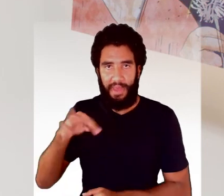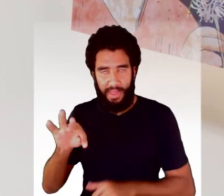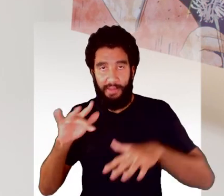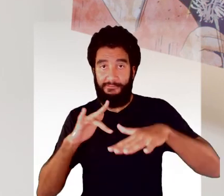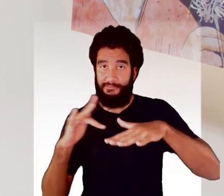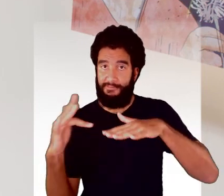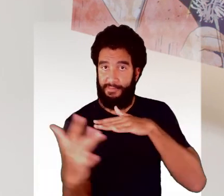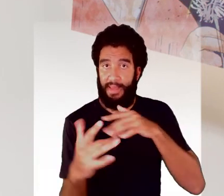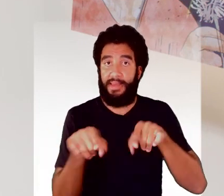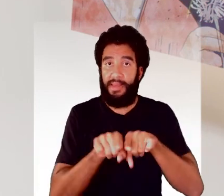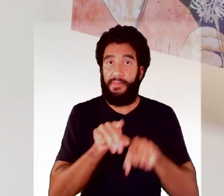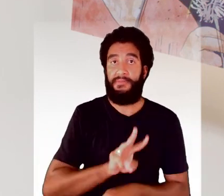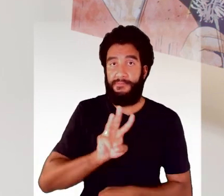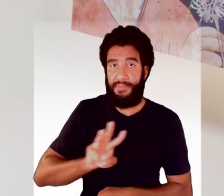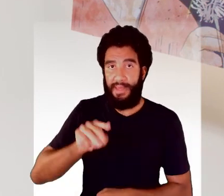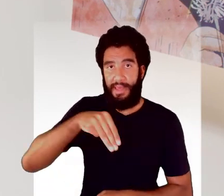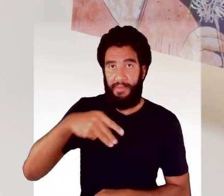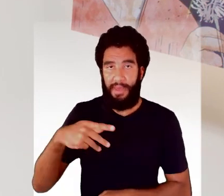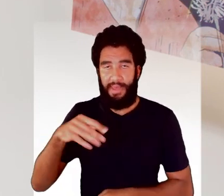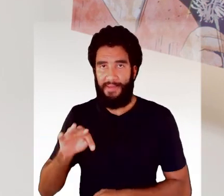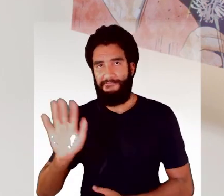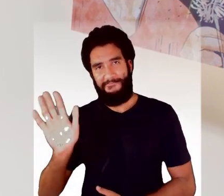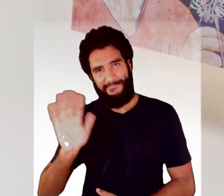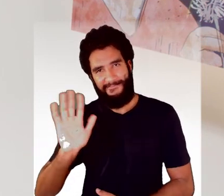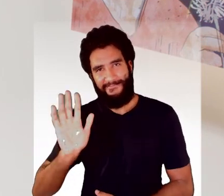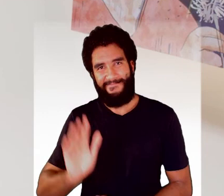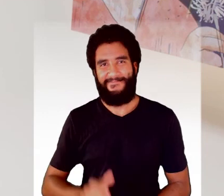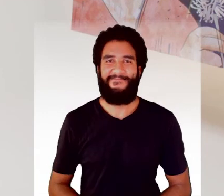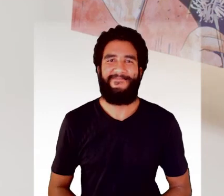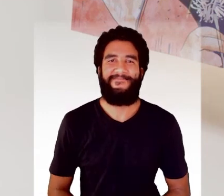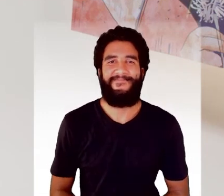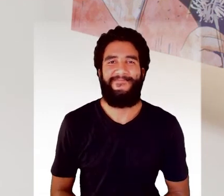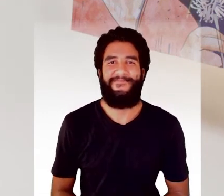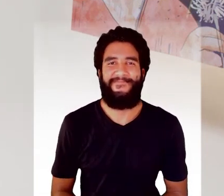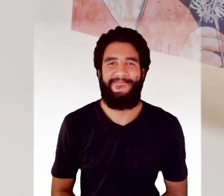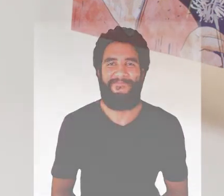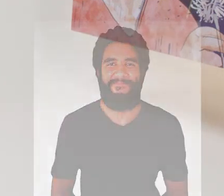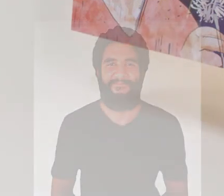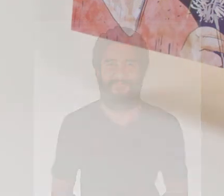Trabalho nas redes sociais e no site do MPT. Até a próxima edição. Tchau!